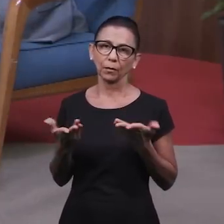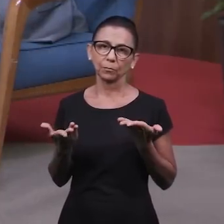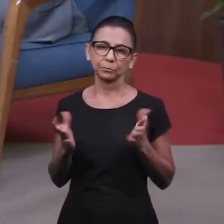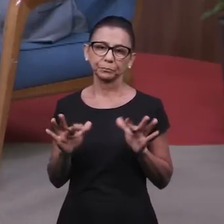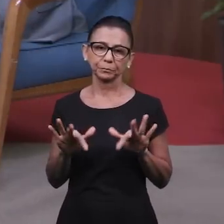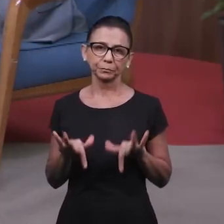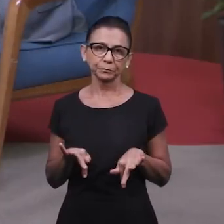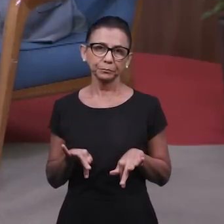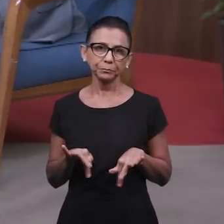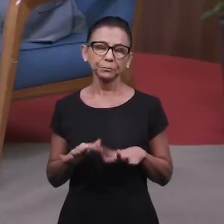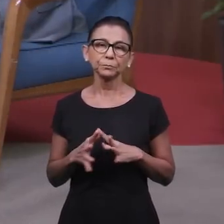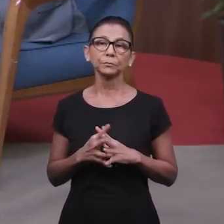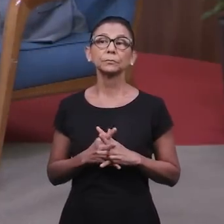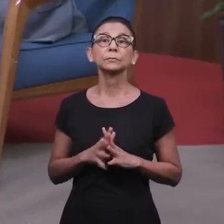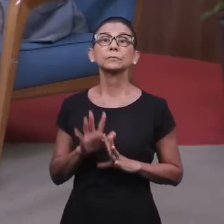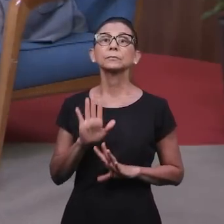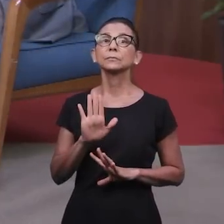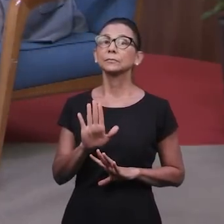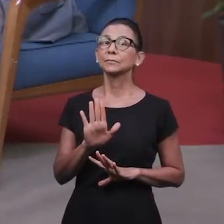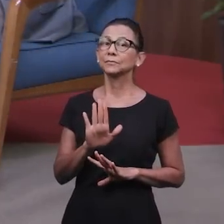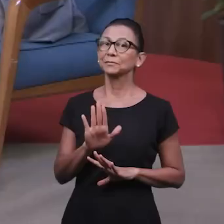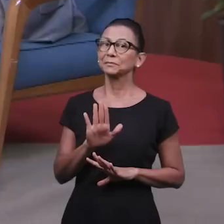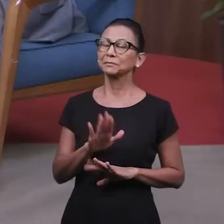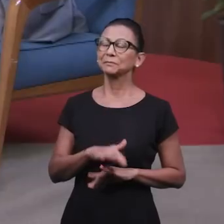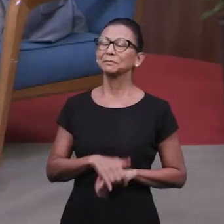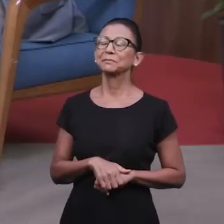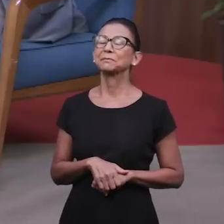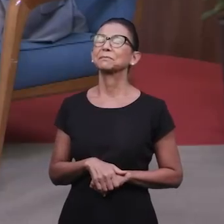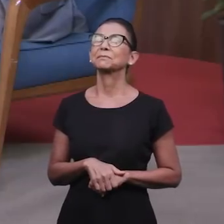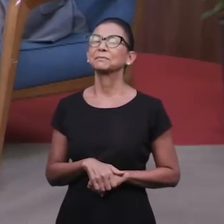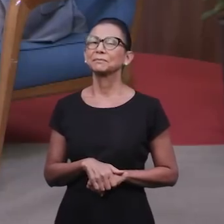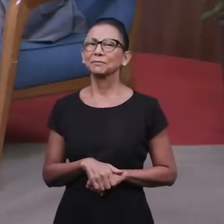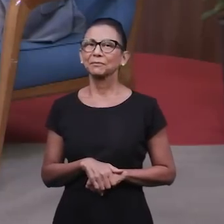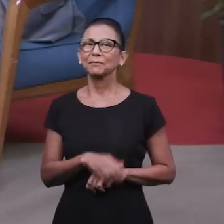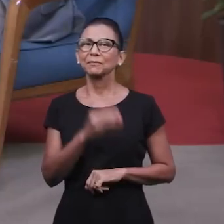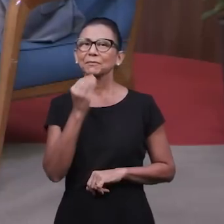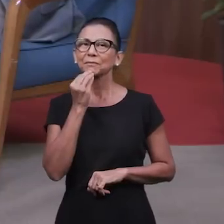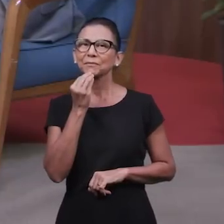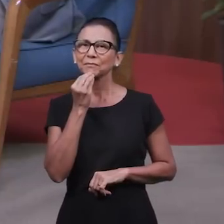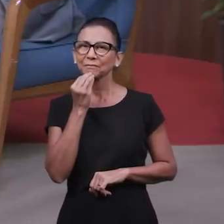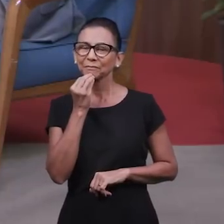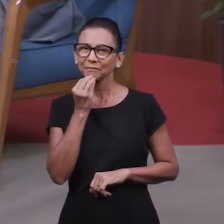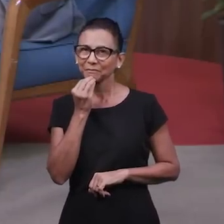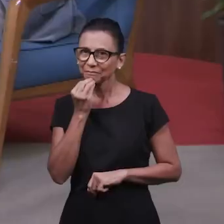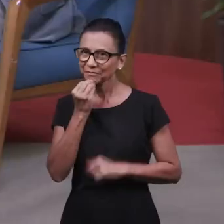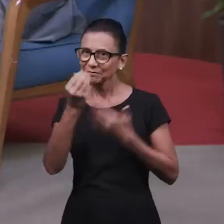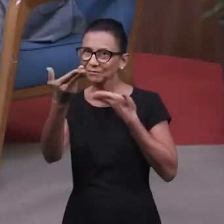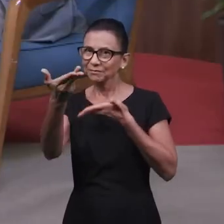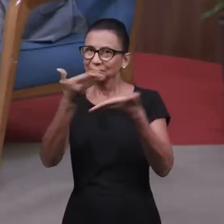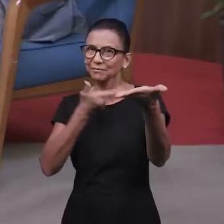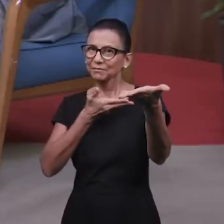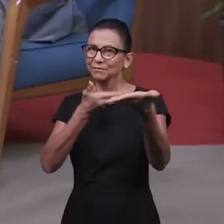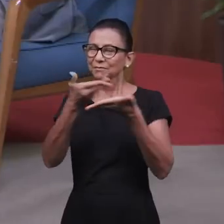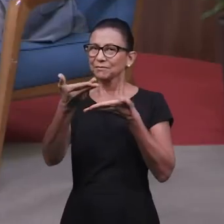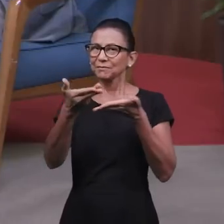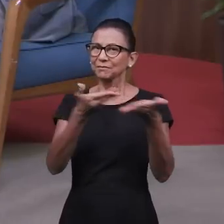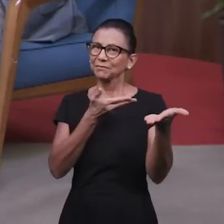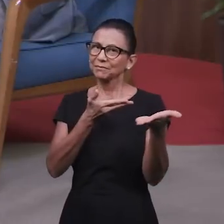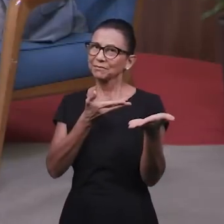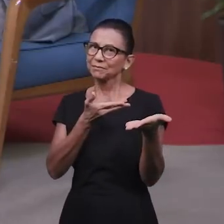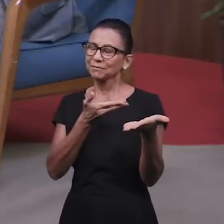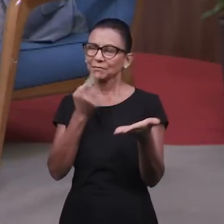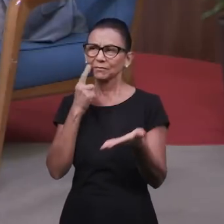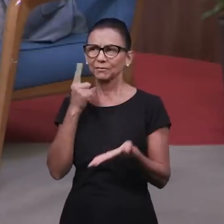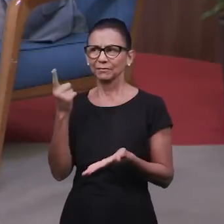bem, estamos chegando ao final desse quadro, mas ainda você tem oportunidade em interagir